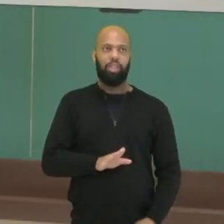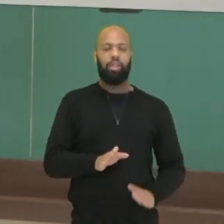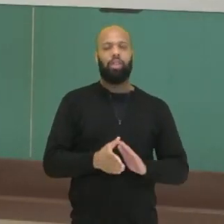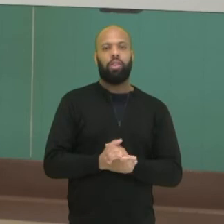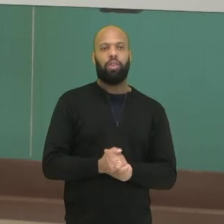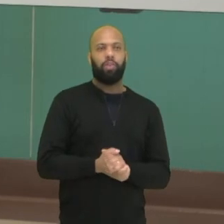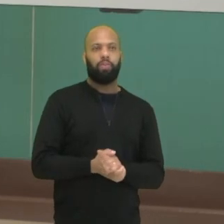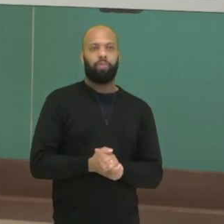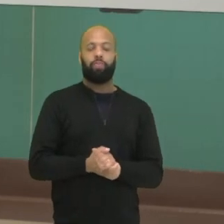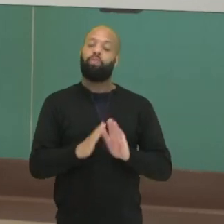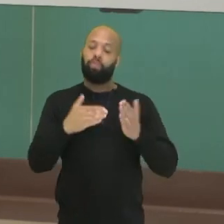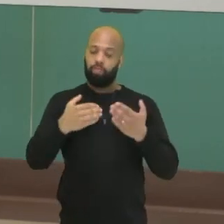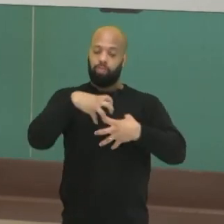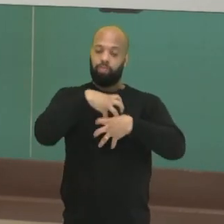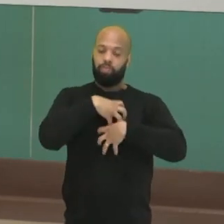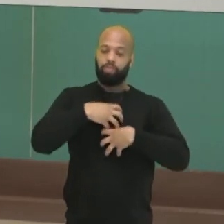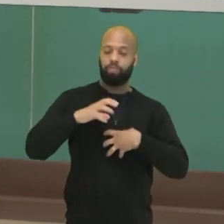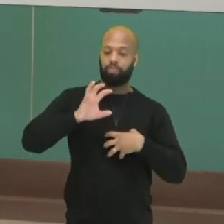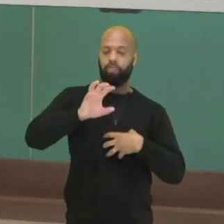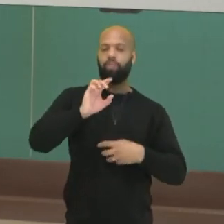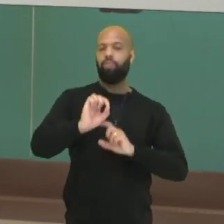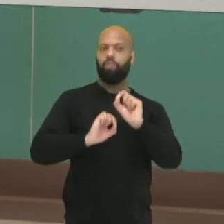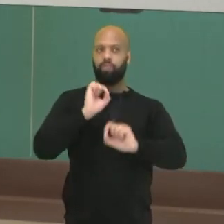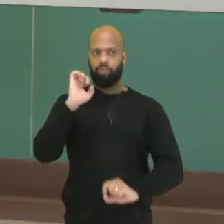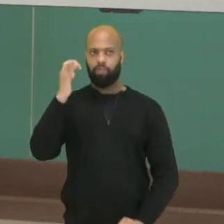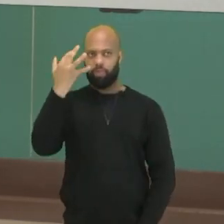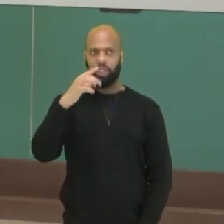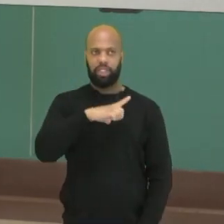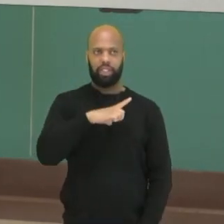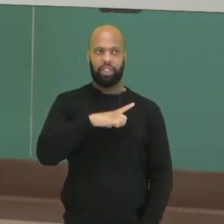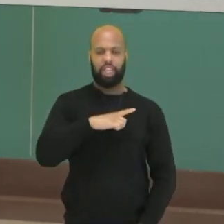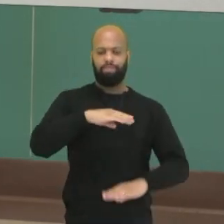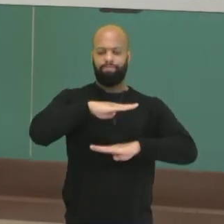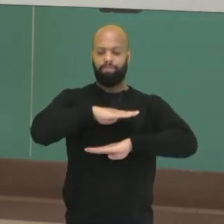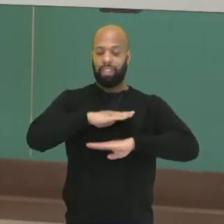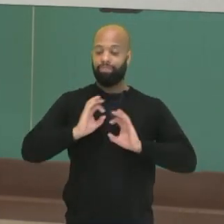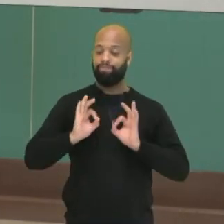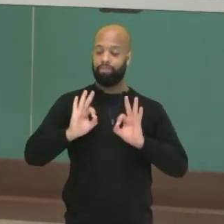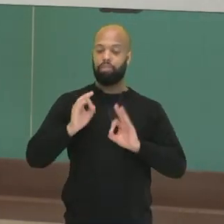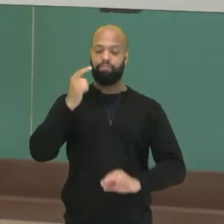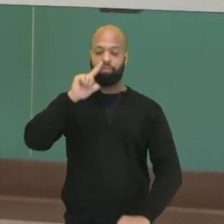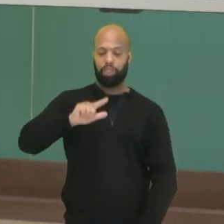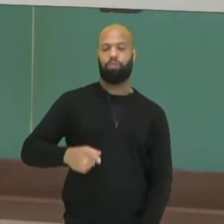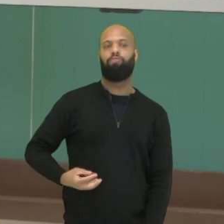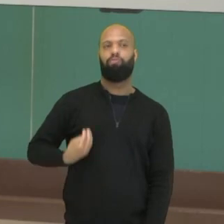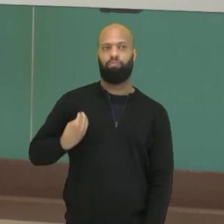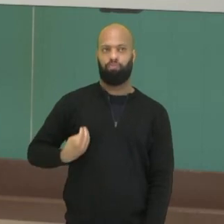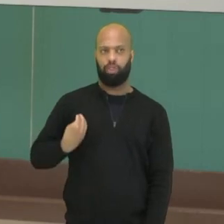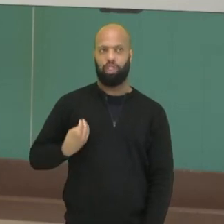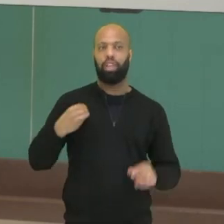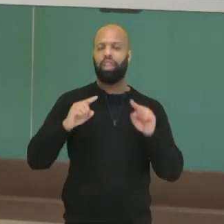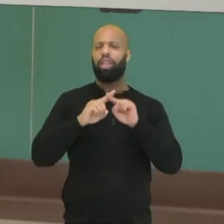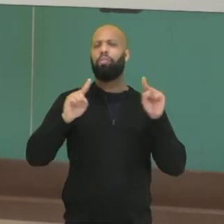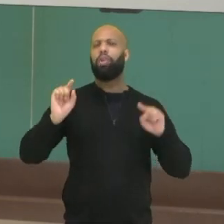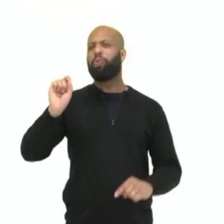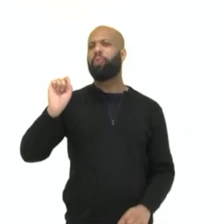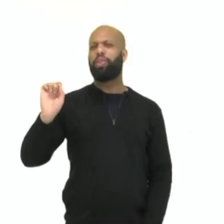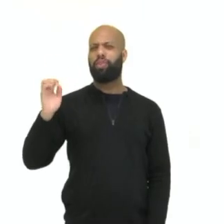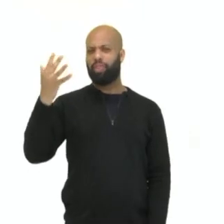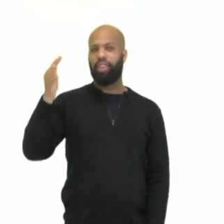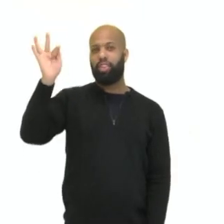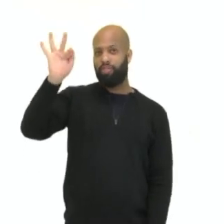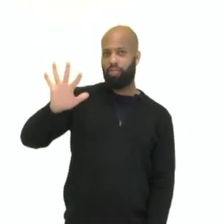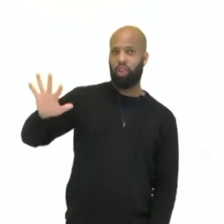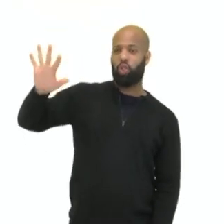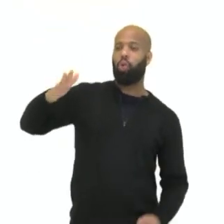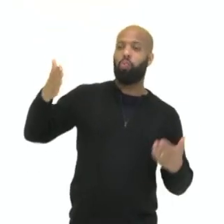Criando, como eu falei para vocês, uma situação adequada para a vida, tá certo? Só que assim, ó, gente, esse fenômeno